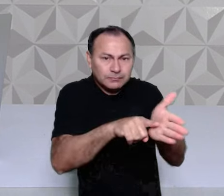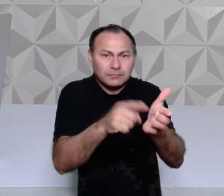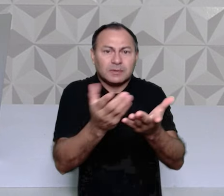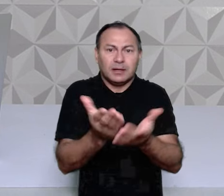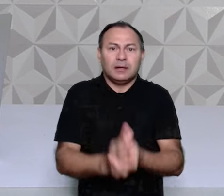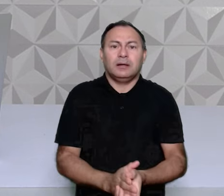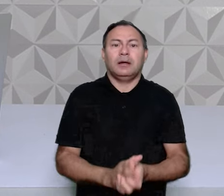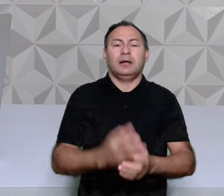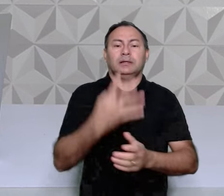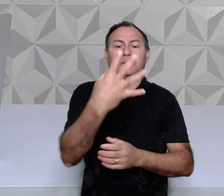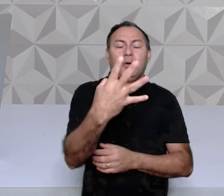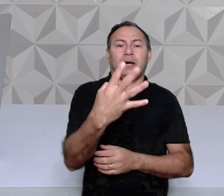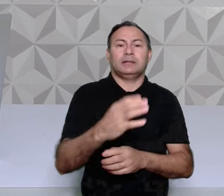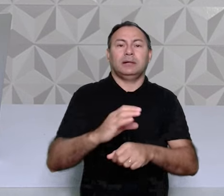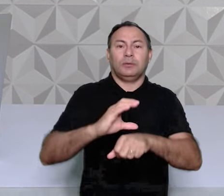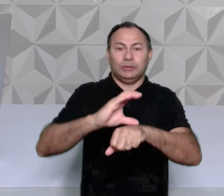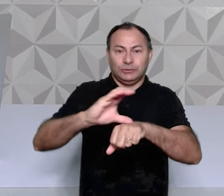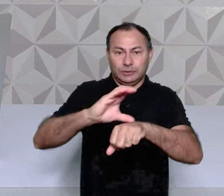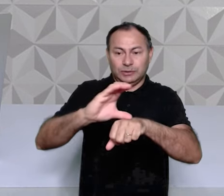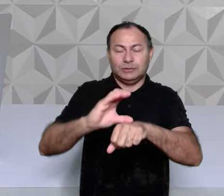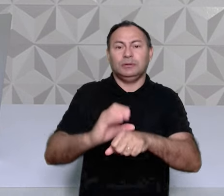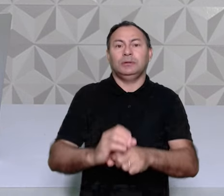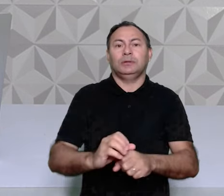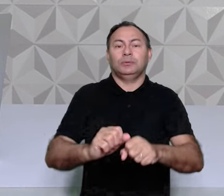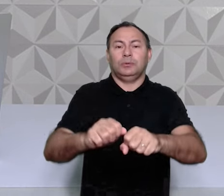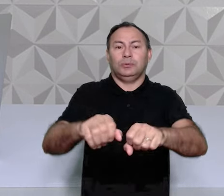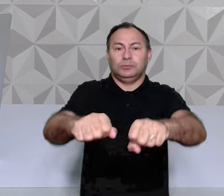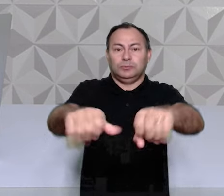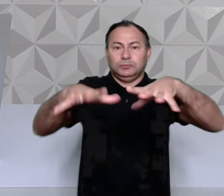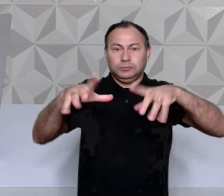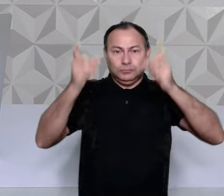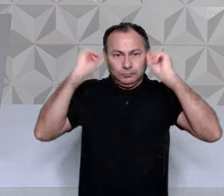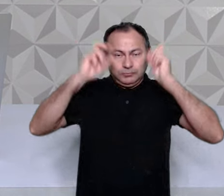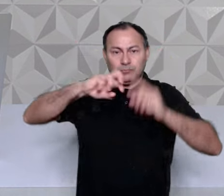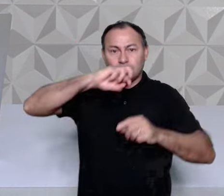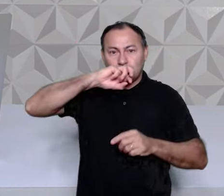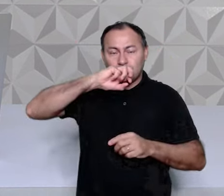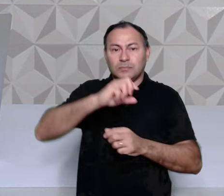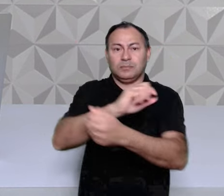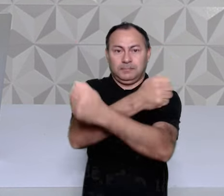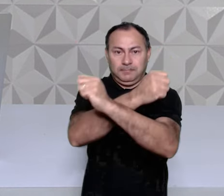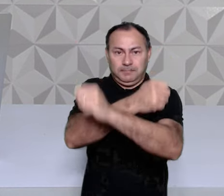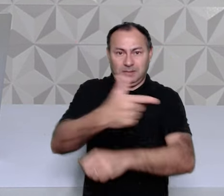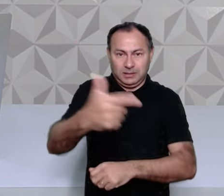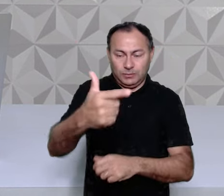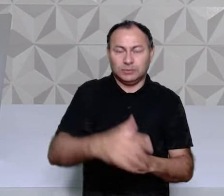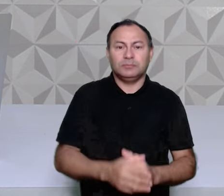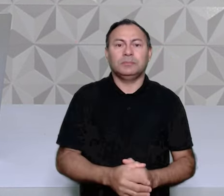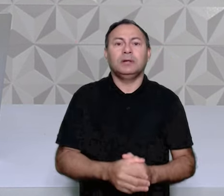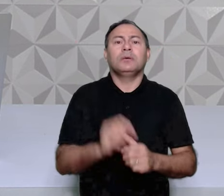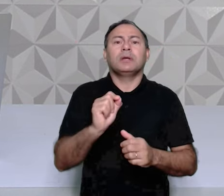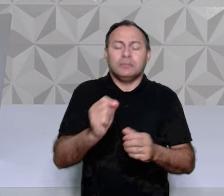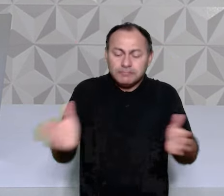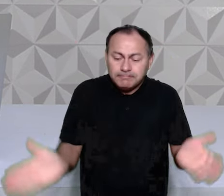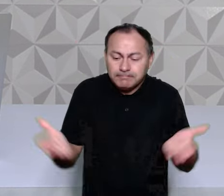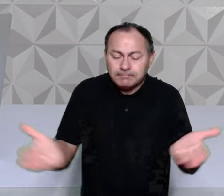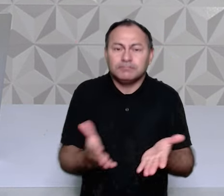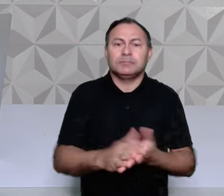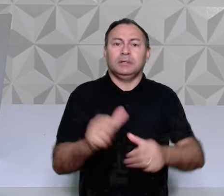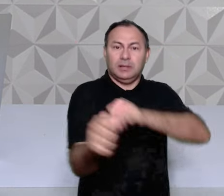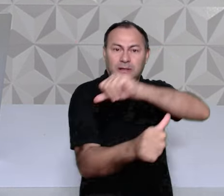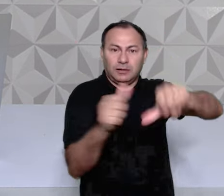estudo sobre as 4 constituições do Concílio Vaticano II, cujo objetivo, então, é